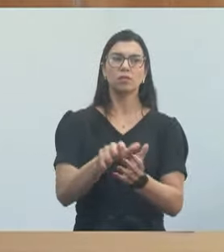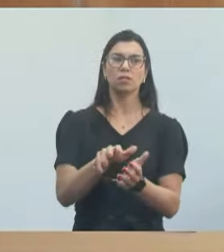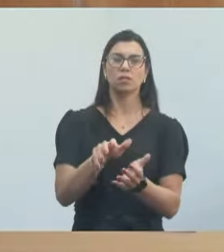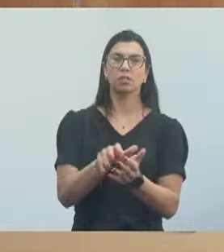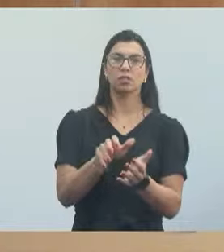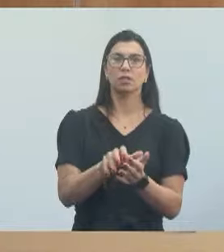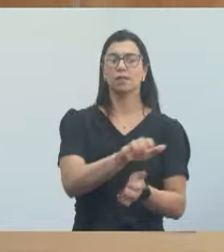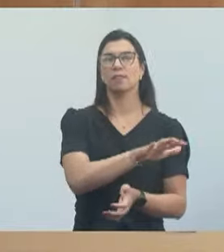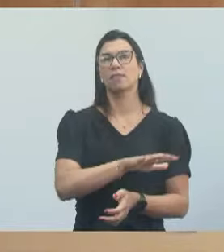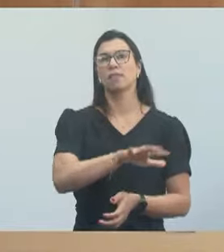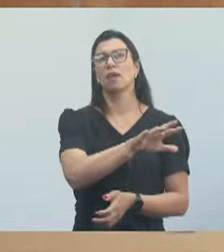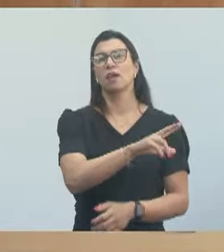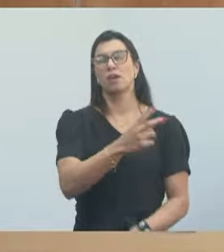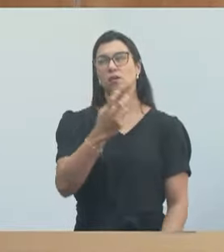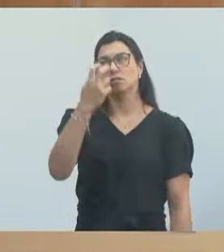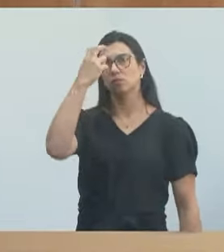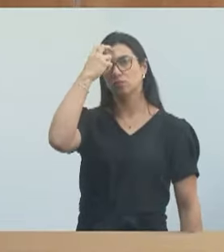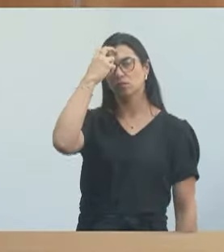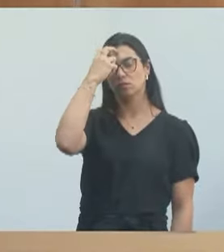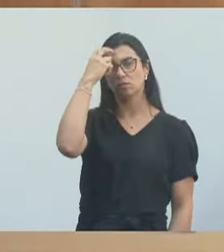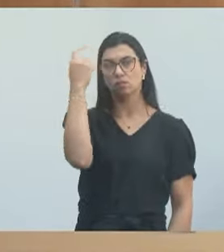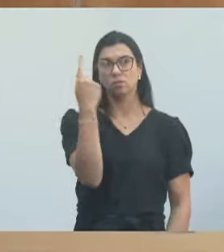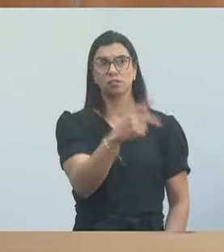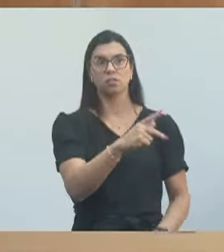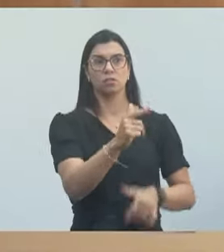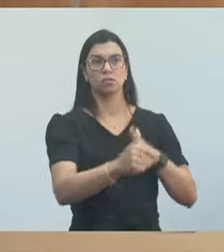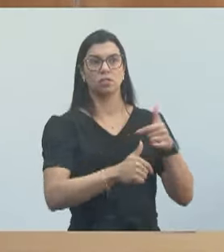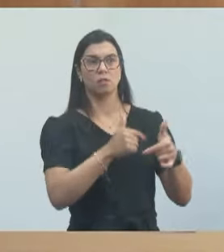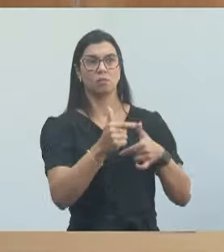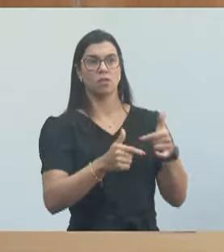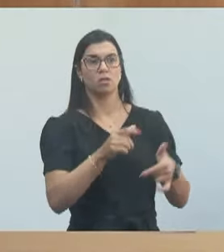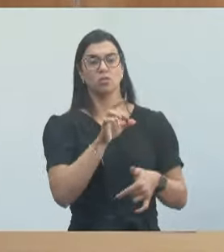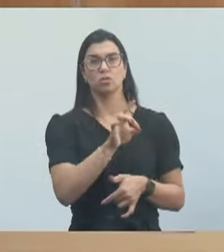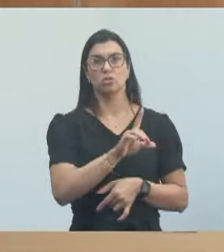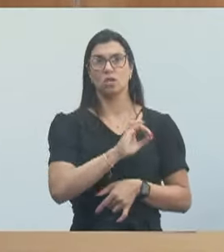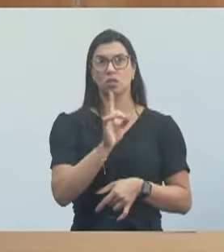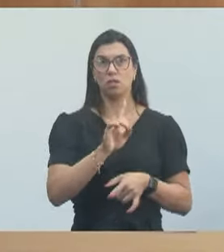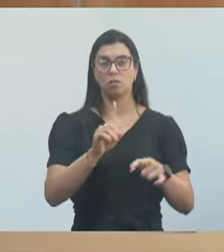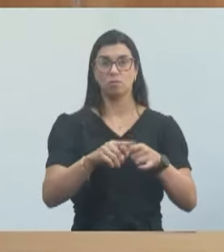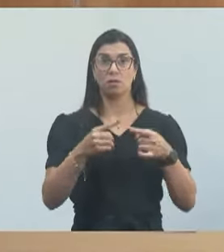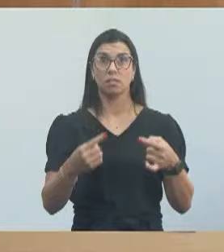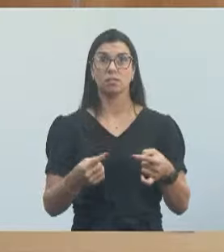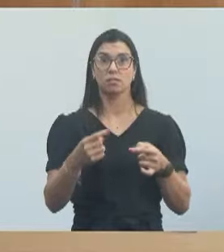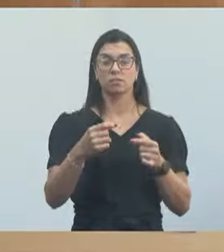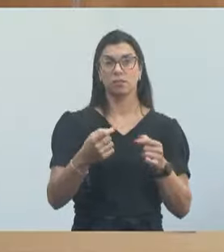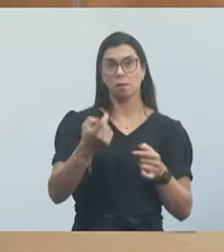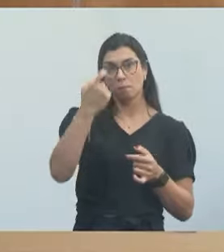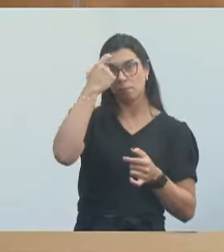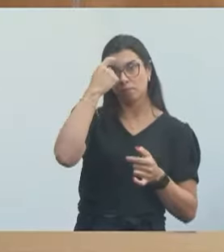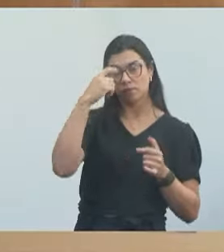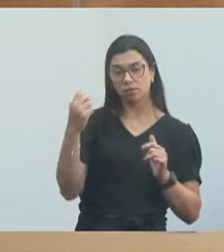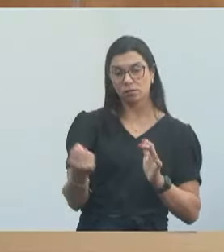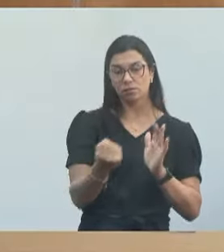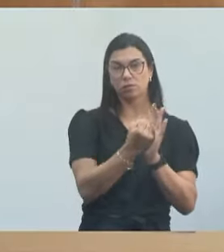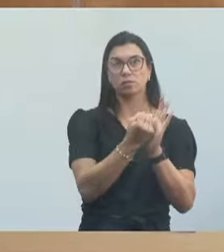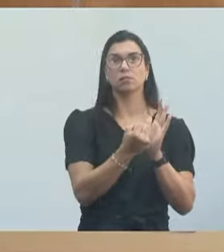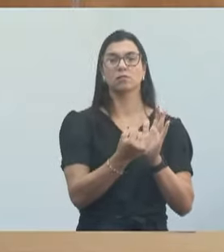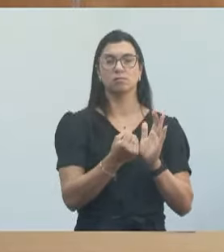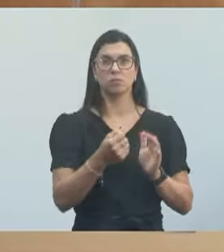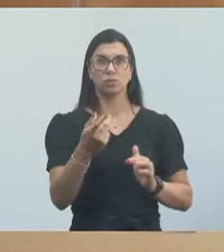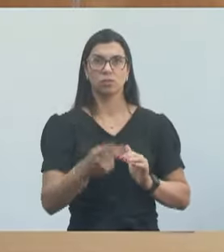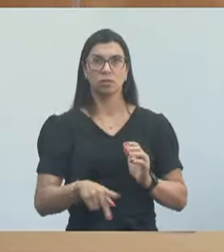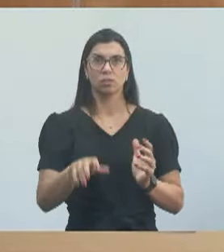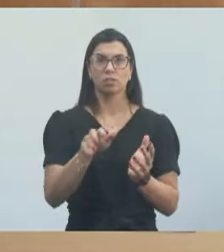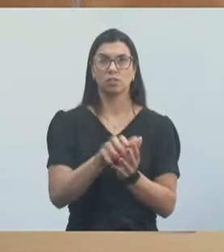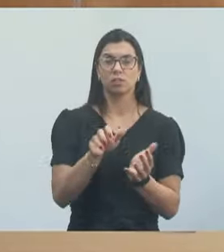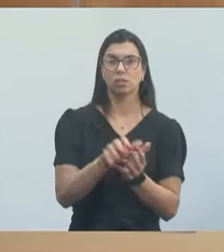seu trabalho físico e humano, mas pensando no patrimônio do nosso município, junto ao governo Isaías Santana,